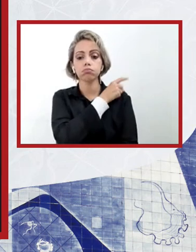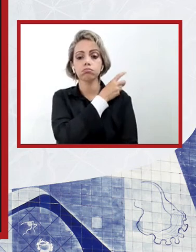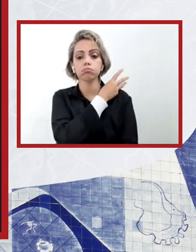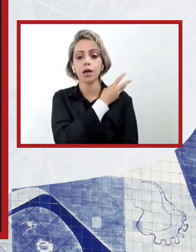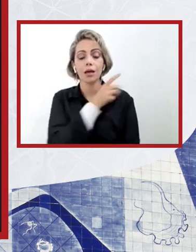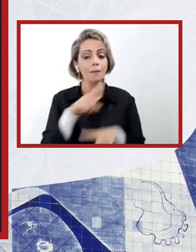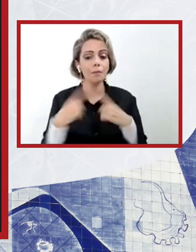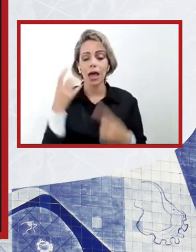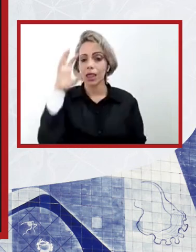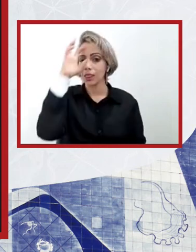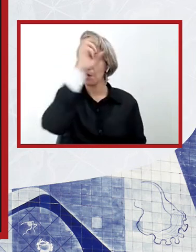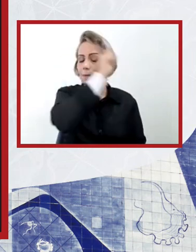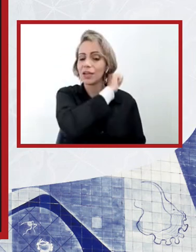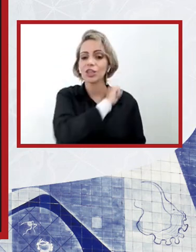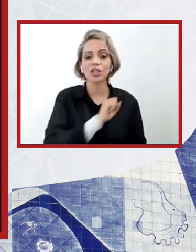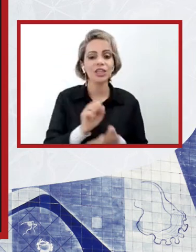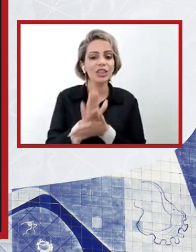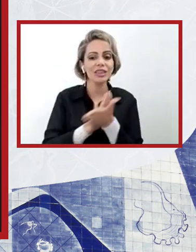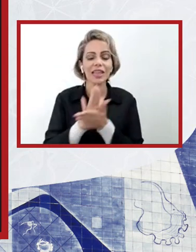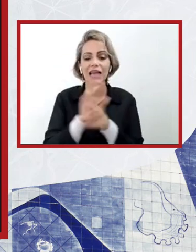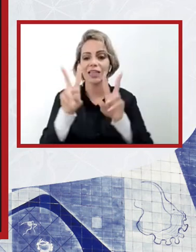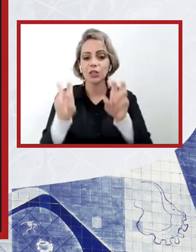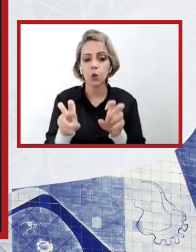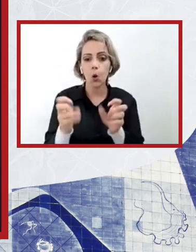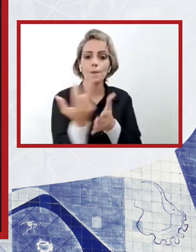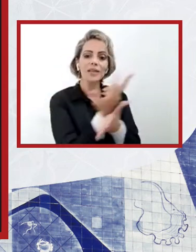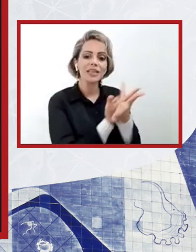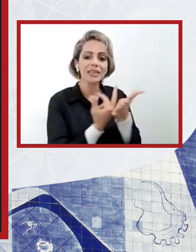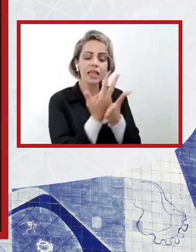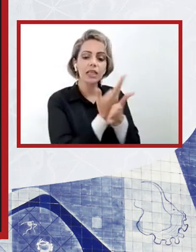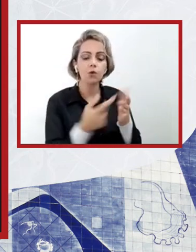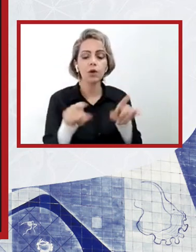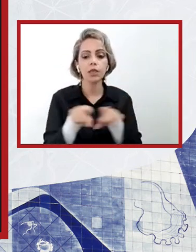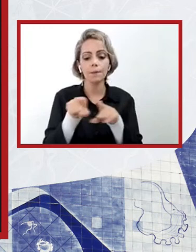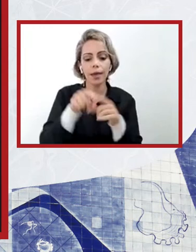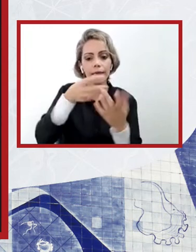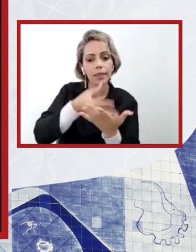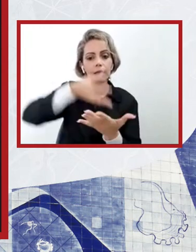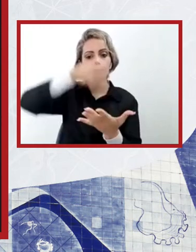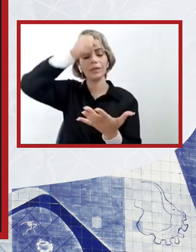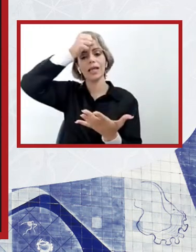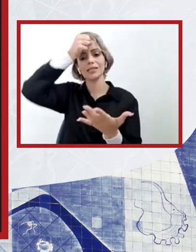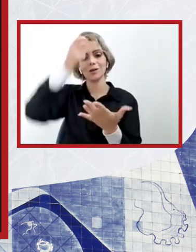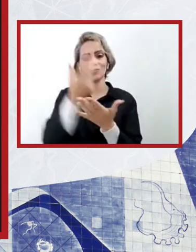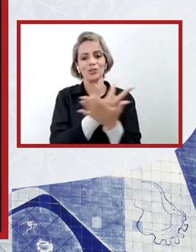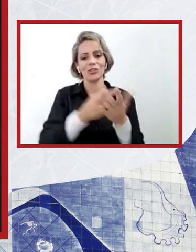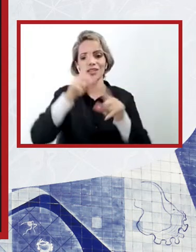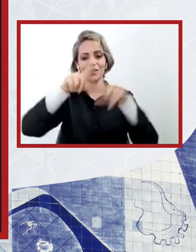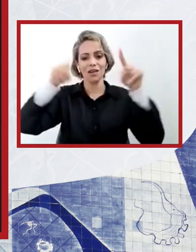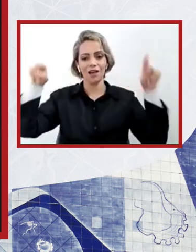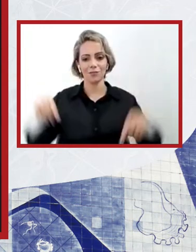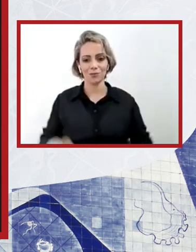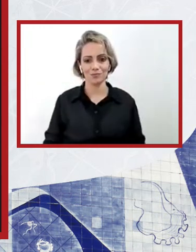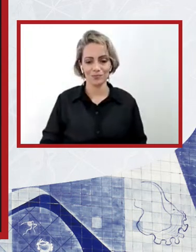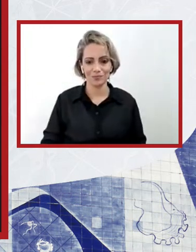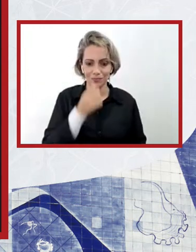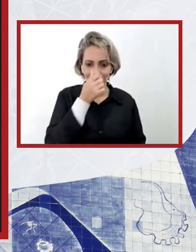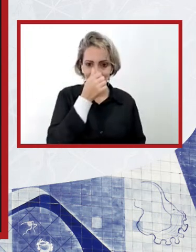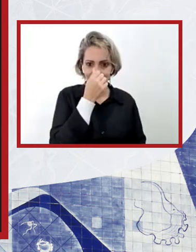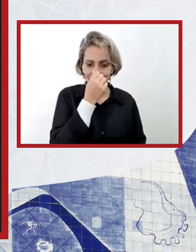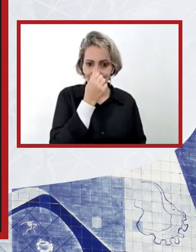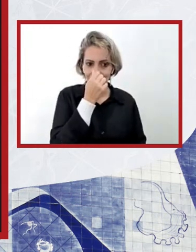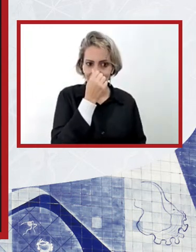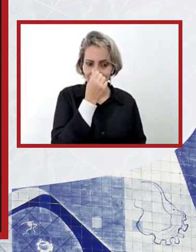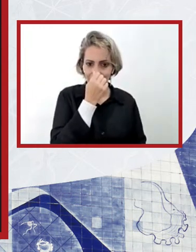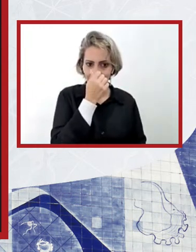mínimo das técnicas de desenho, interpretação de desenho, mesmo os desenhos mais convencionais. Bom, e esse aluno vai precisar andar